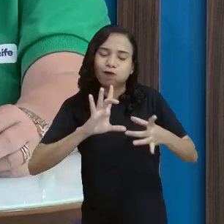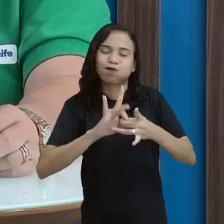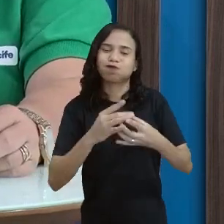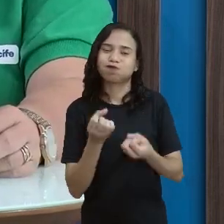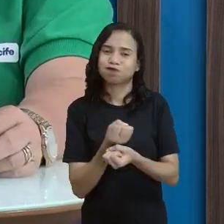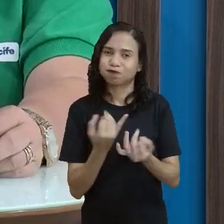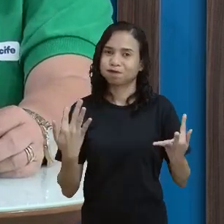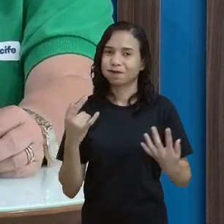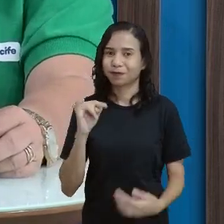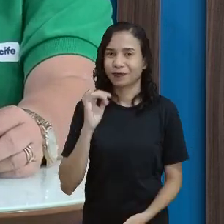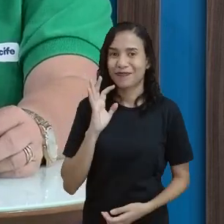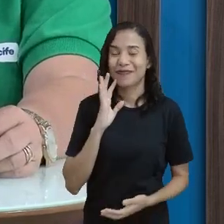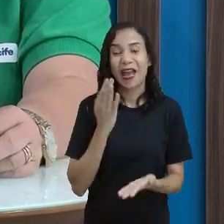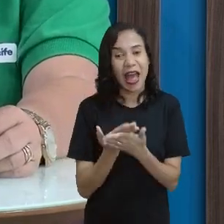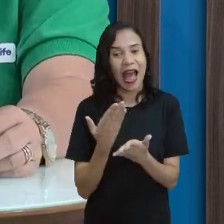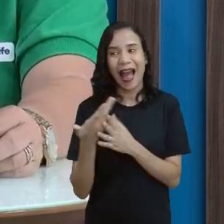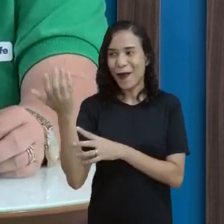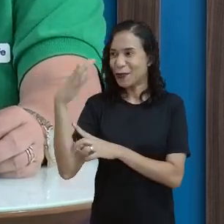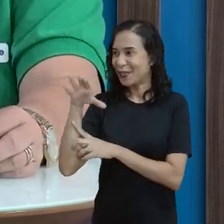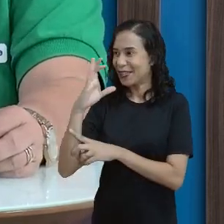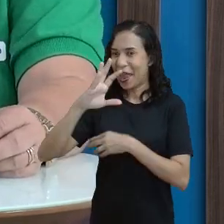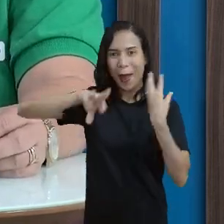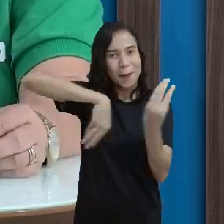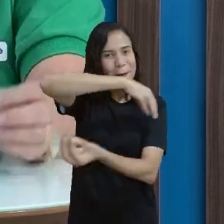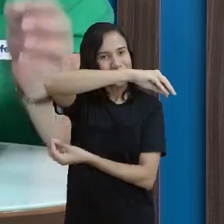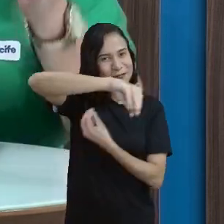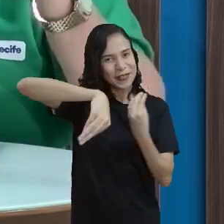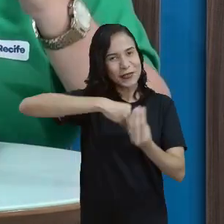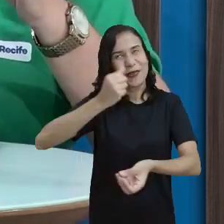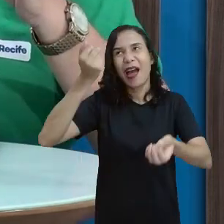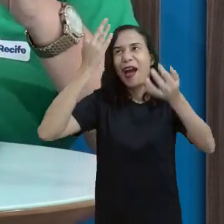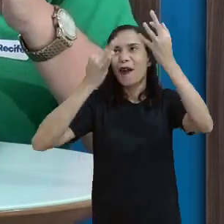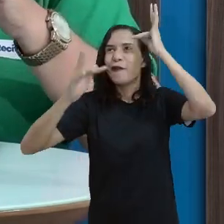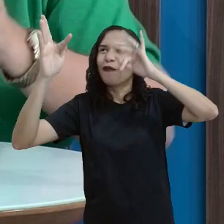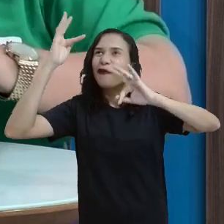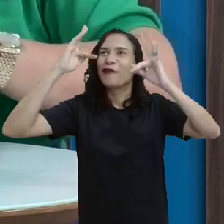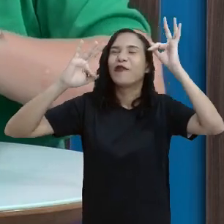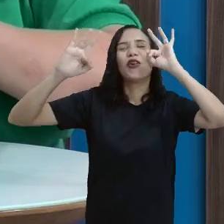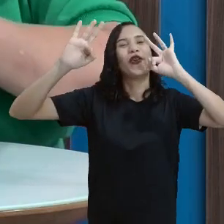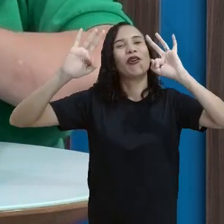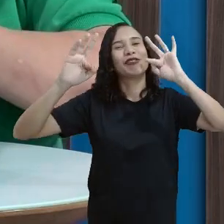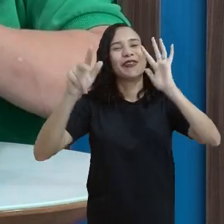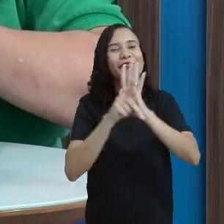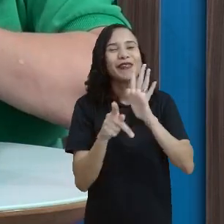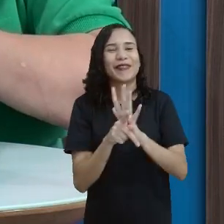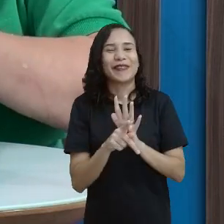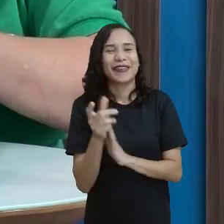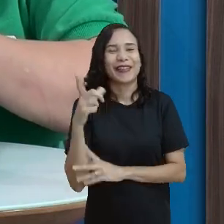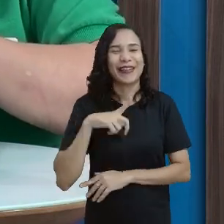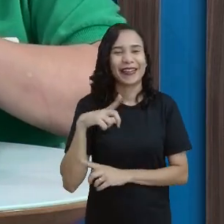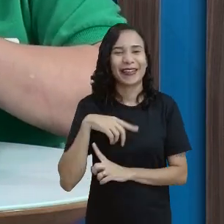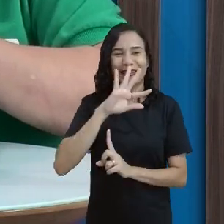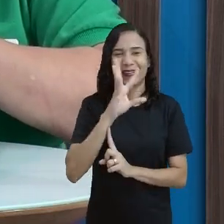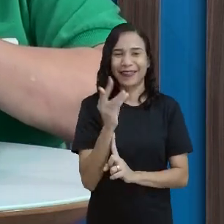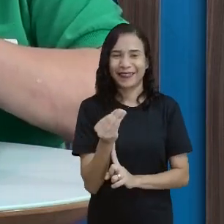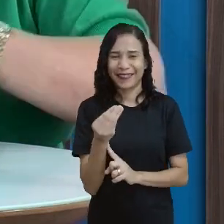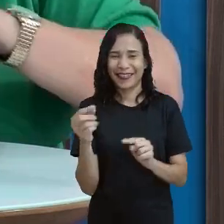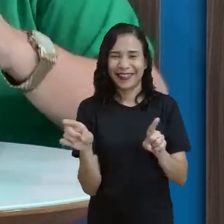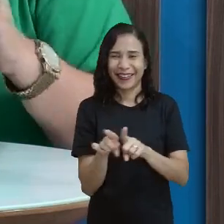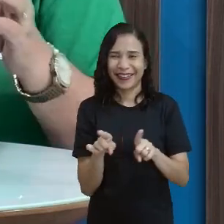coisa. Hoje a aula de ciência está uma mistura de filosofia com a parte de física aí, viu,